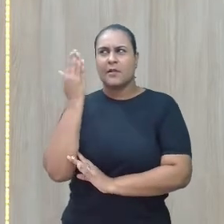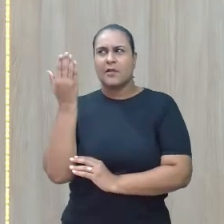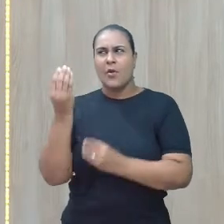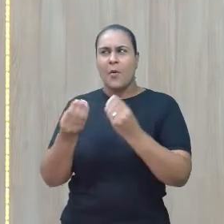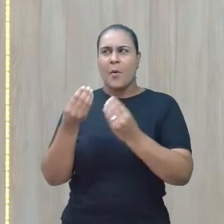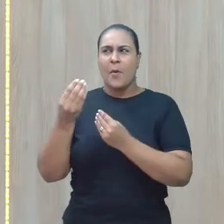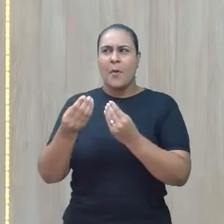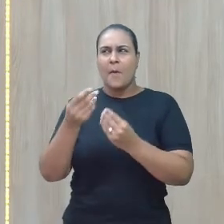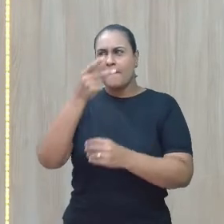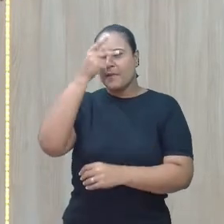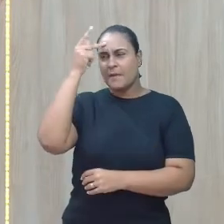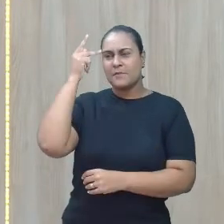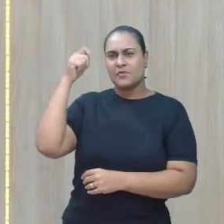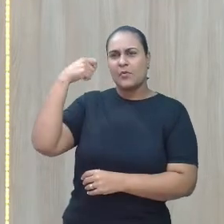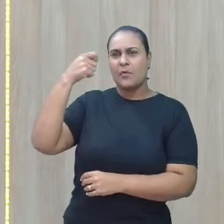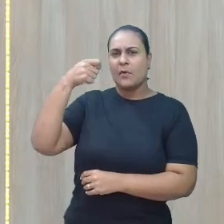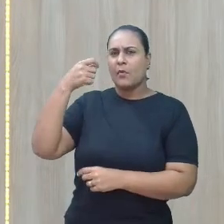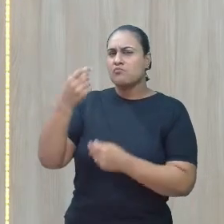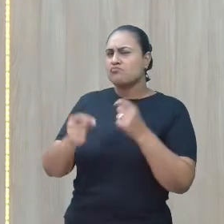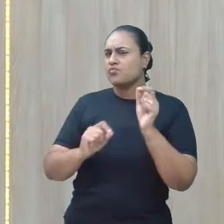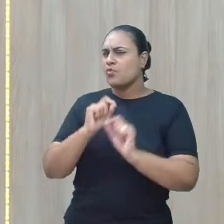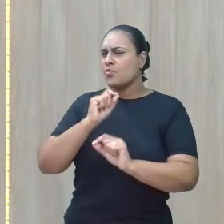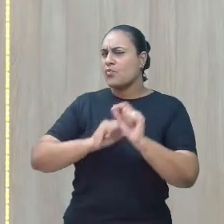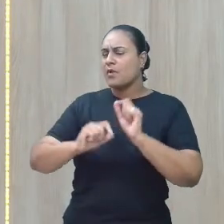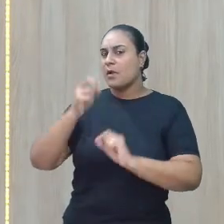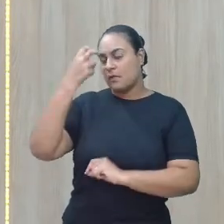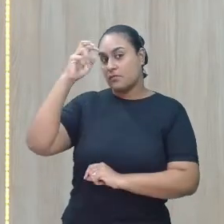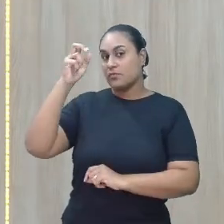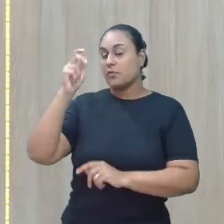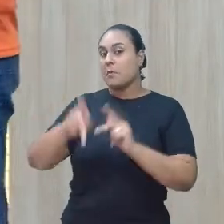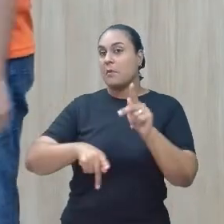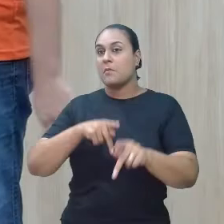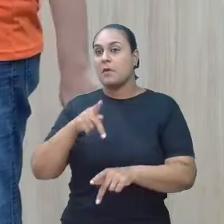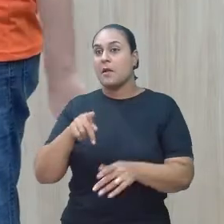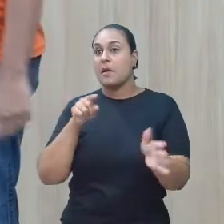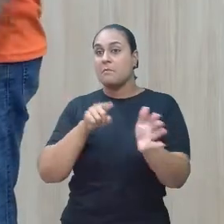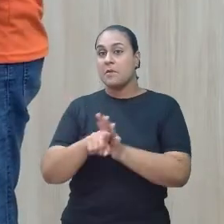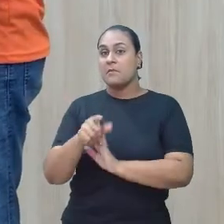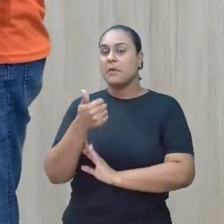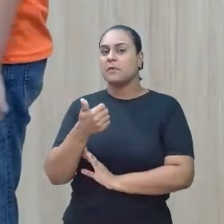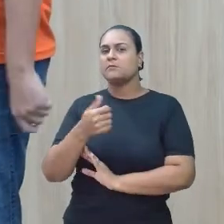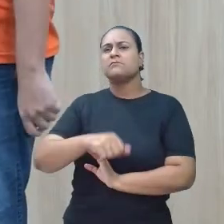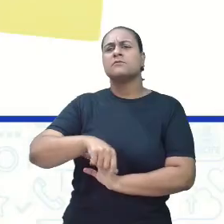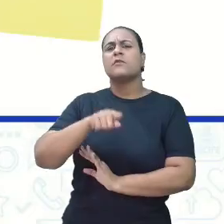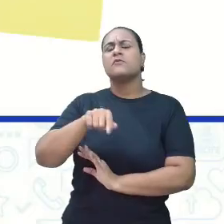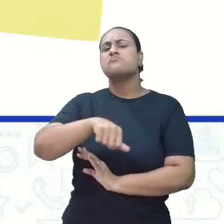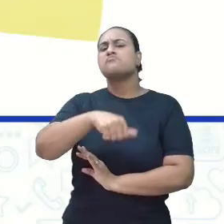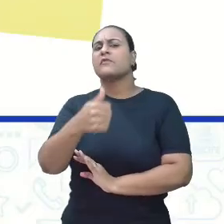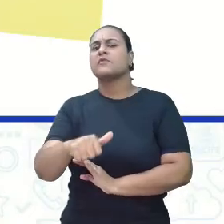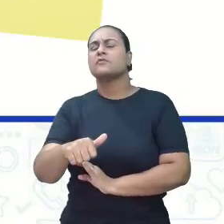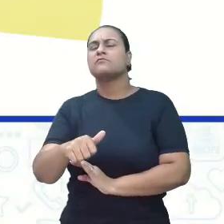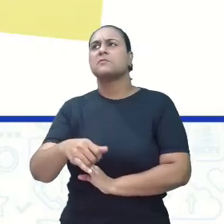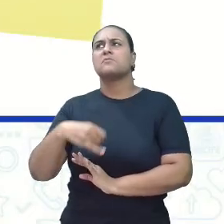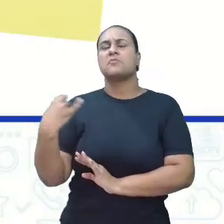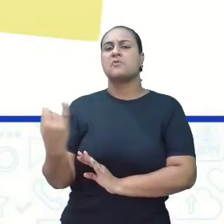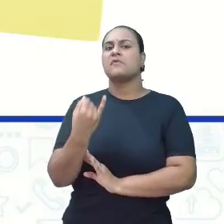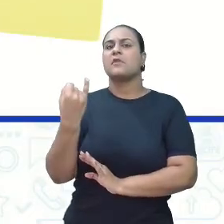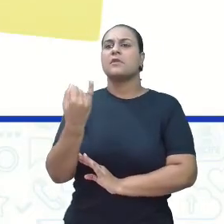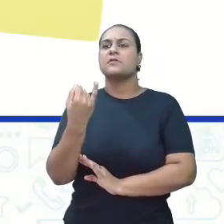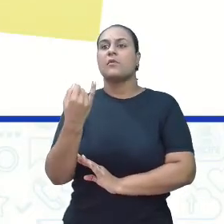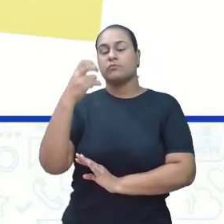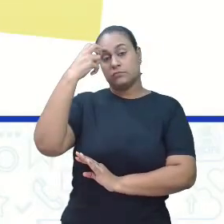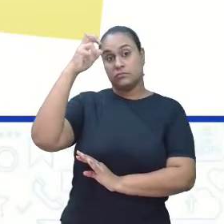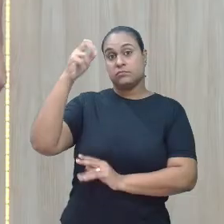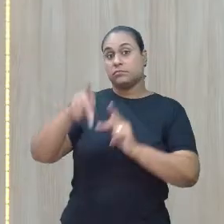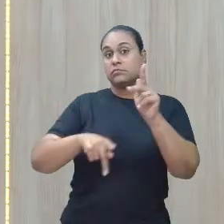do artista o que seria essa cultura popular, tá bom? Então a primeira pergunta que eu fiz para o Plínio foi essa, né? Em sua avaliação, qual a importância da cultura